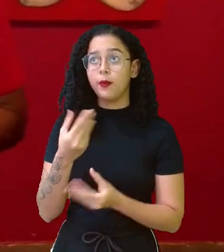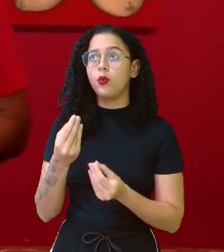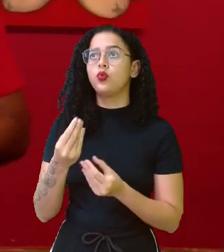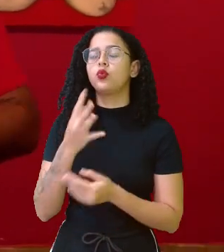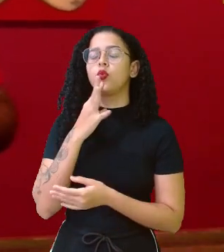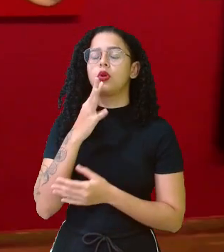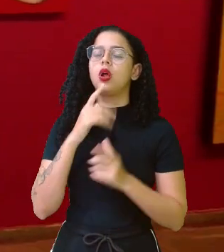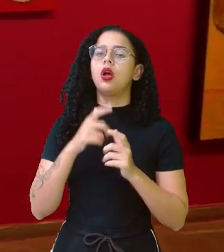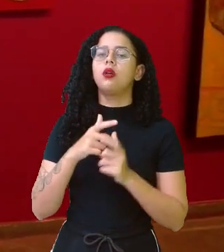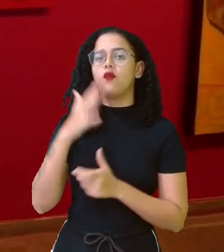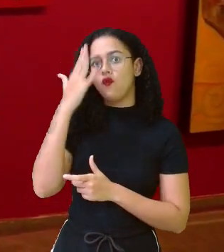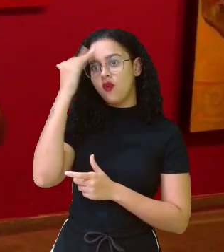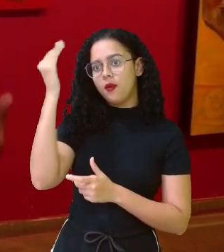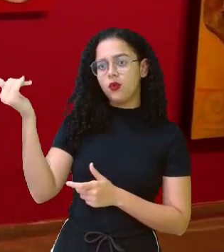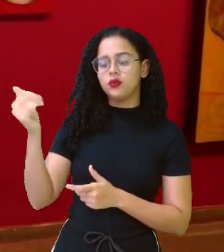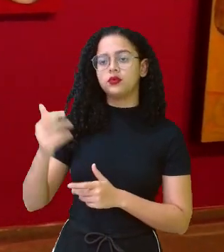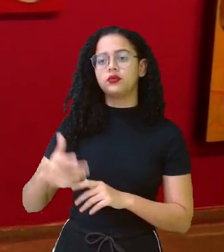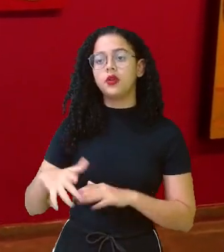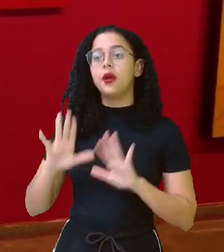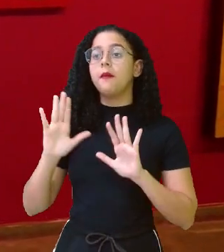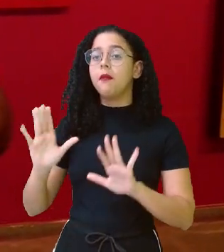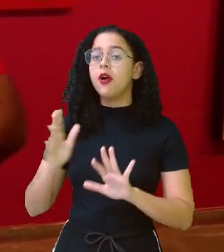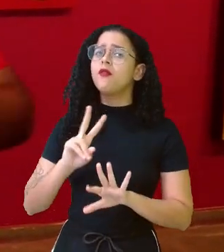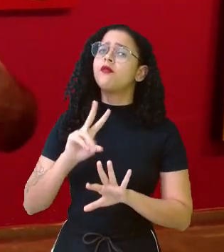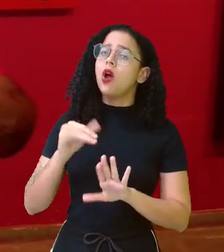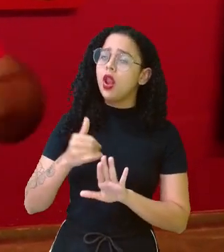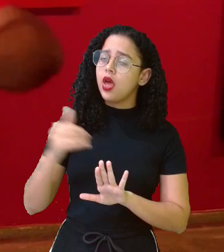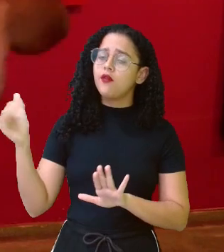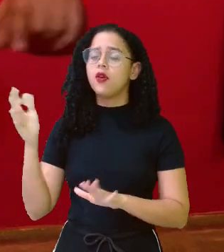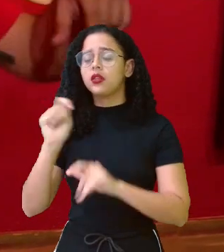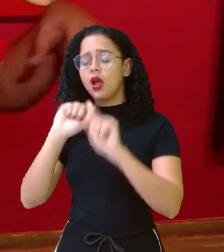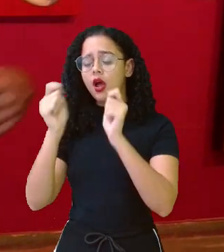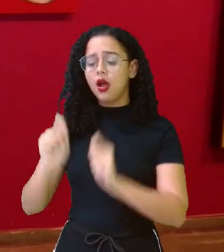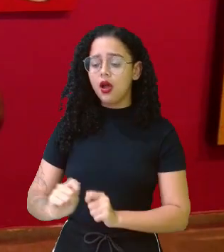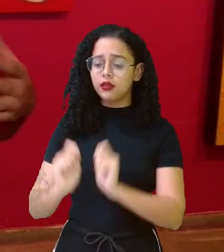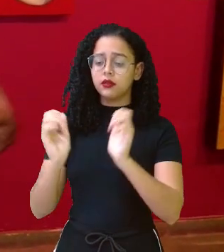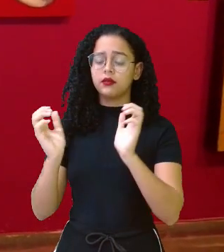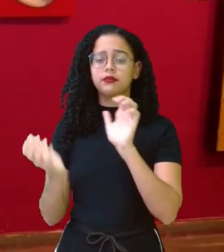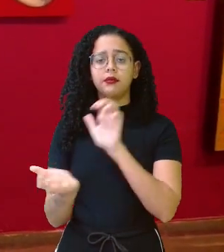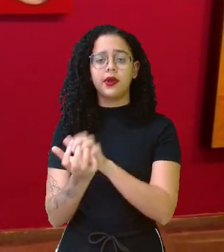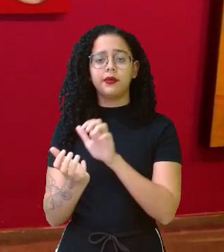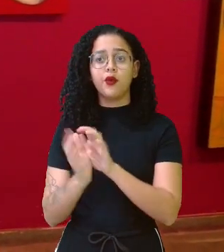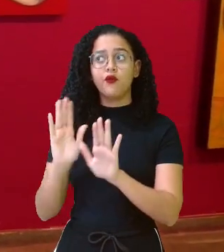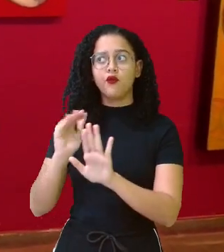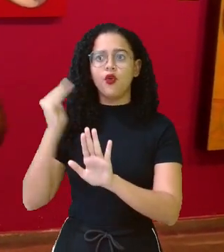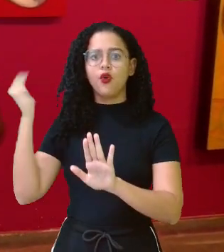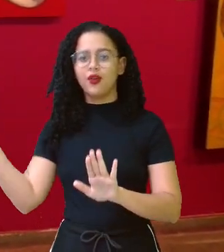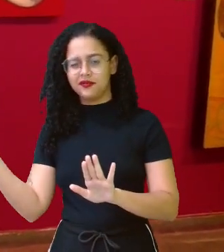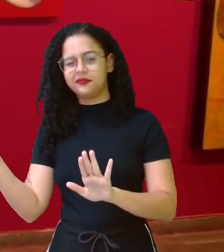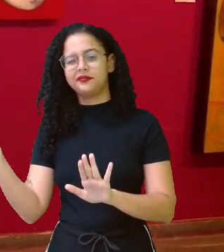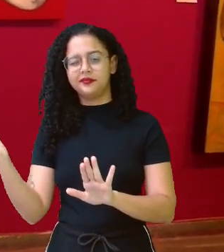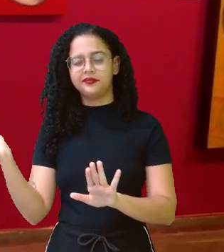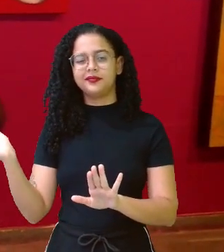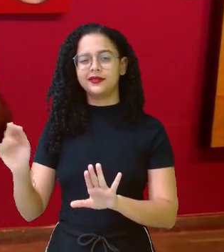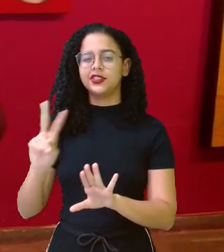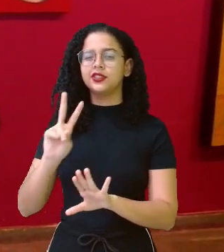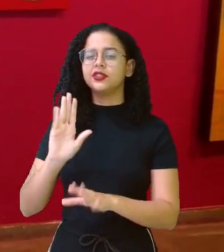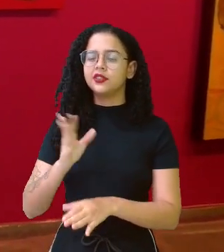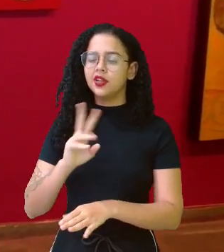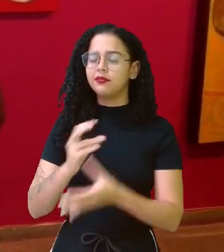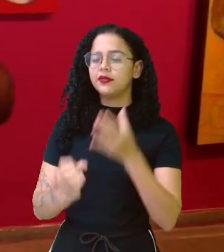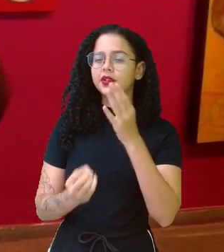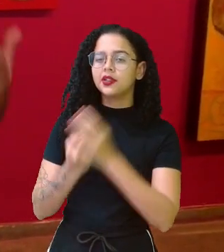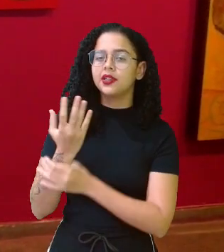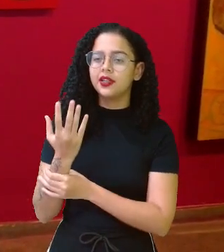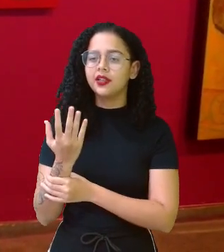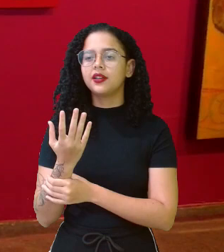geral, mas que estão levando a arte de Pernambuco fora do território pernambucano, já estão criando, de uma certa